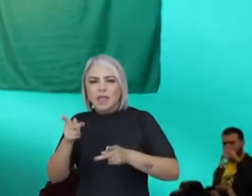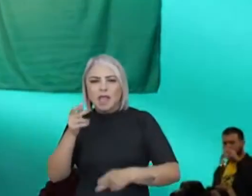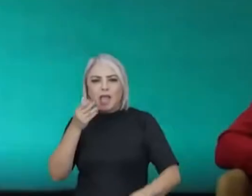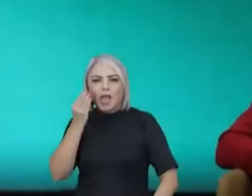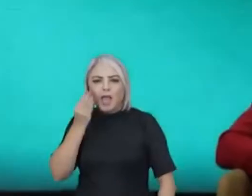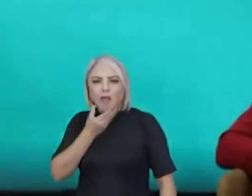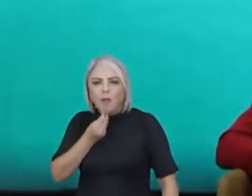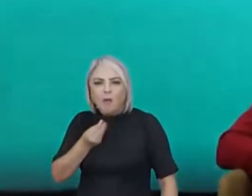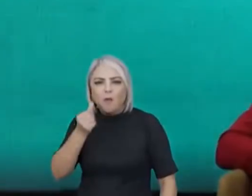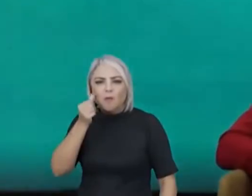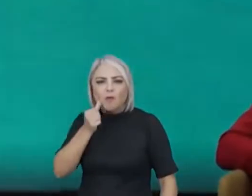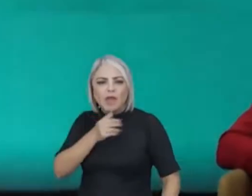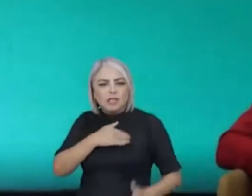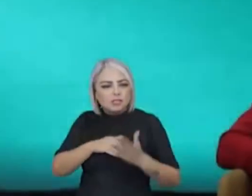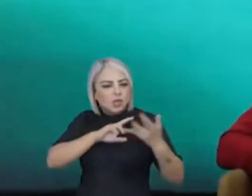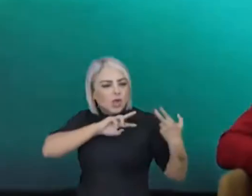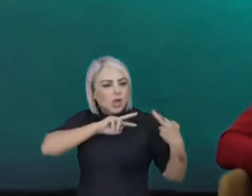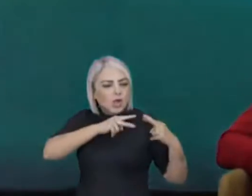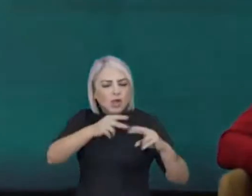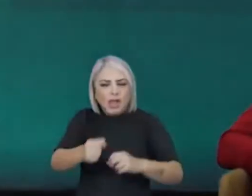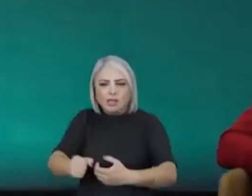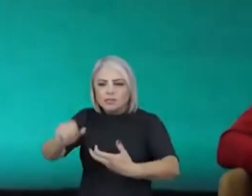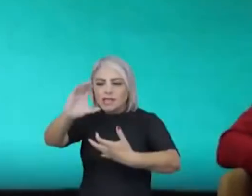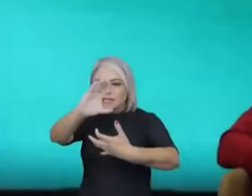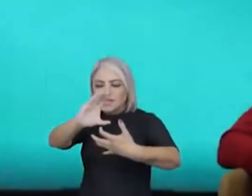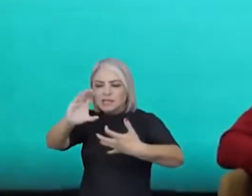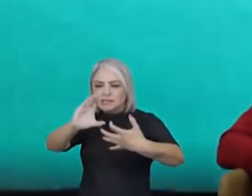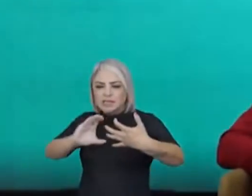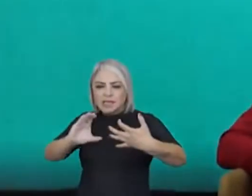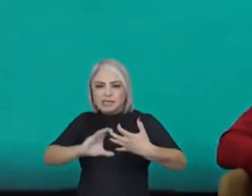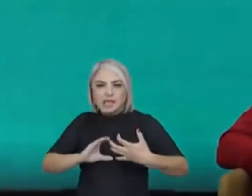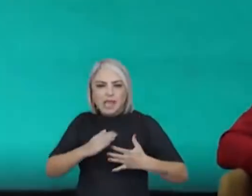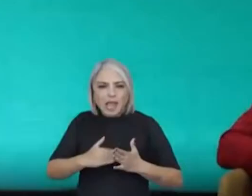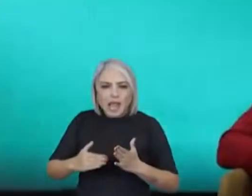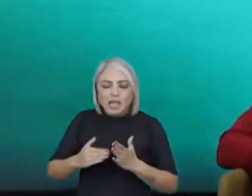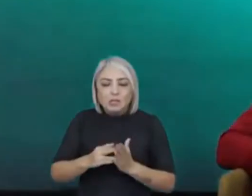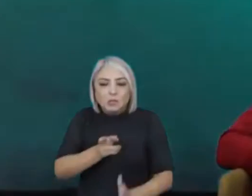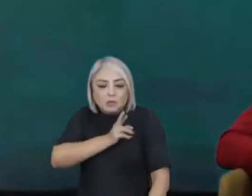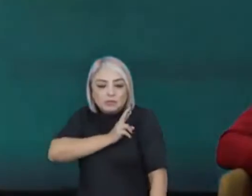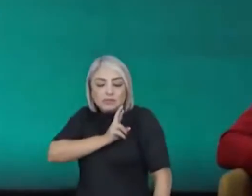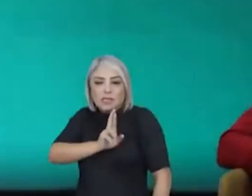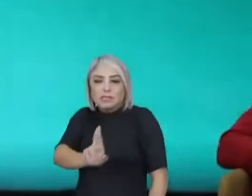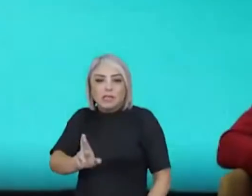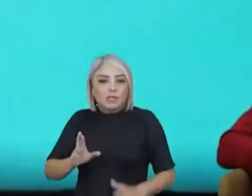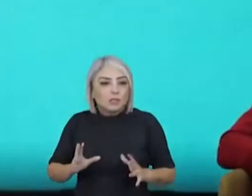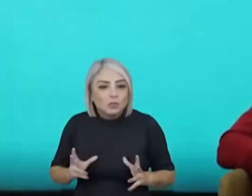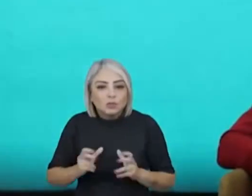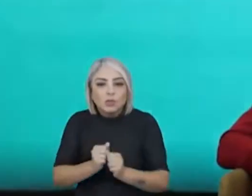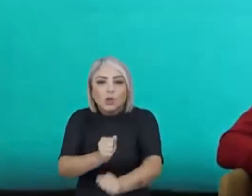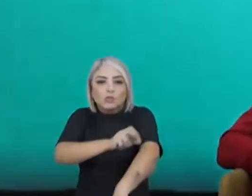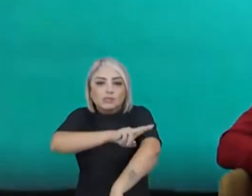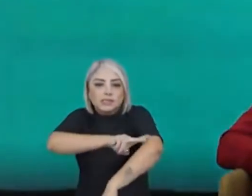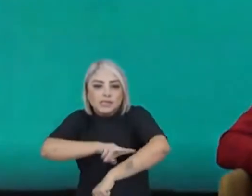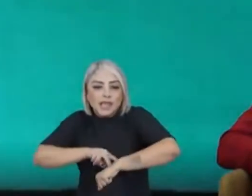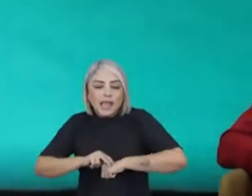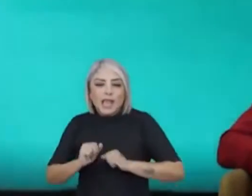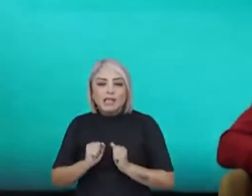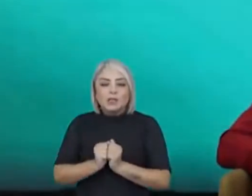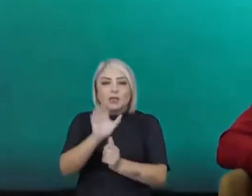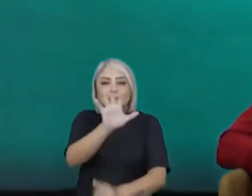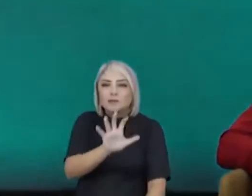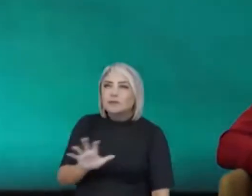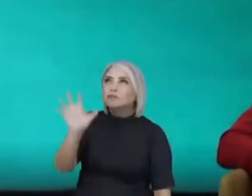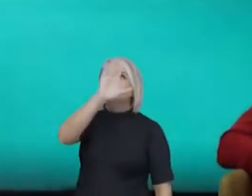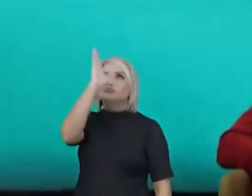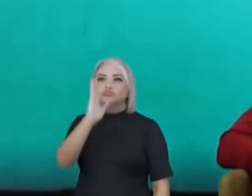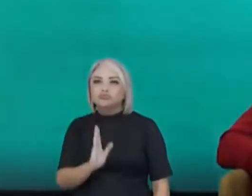a todas as placas todas as religiões todas as raças todas as regiões do país